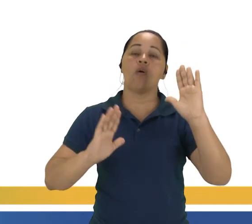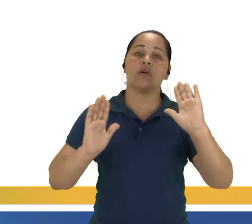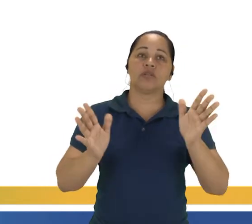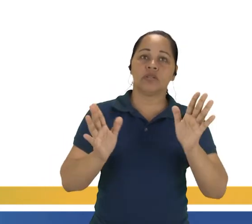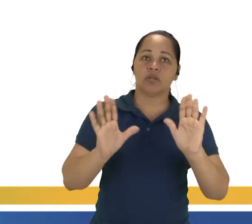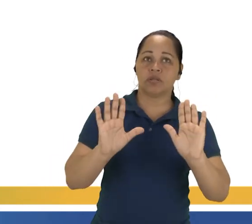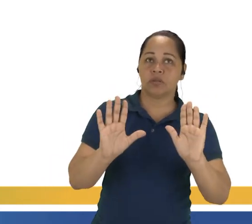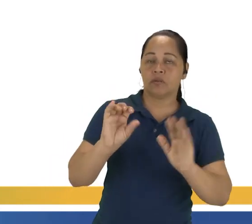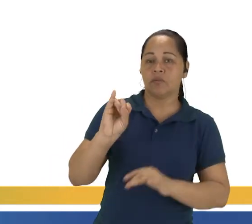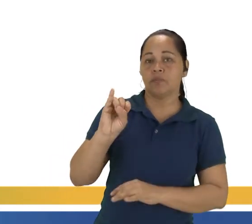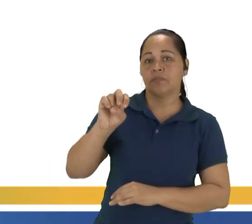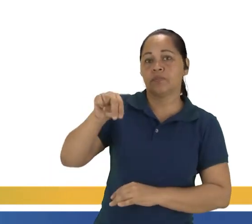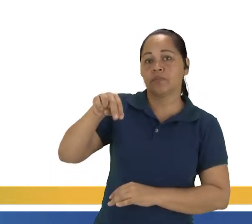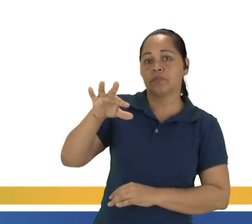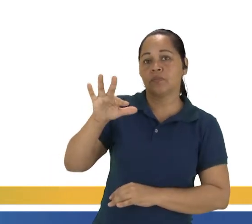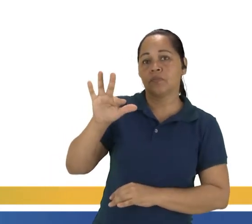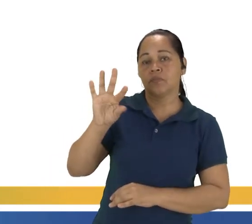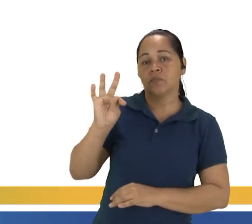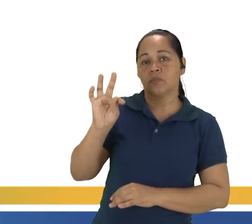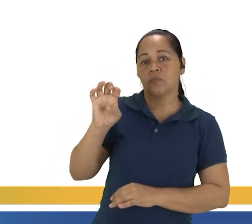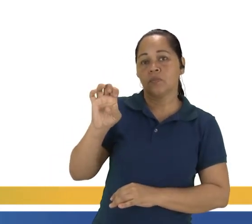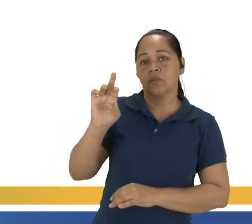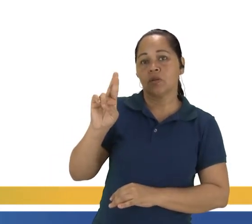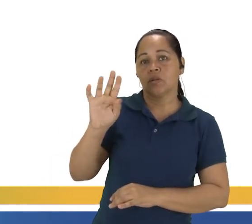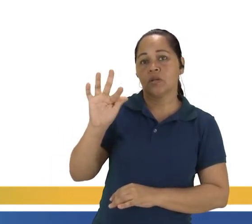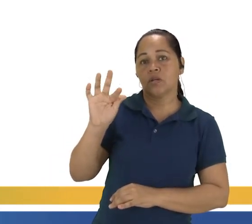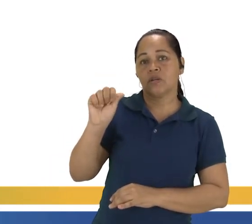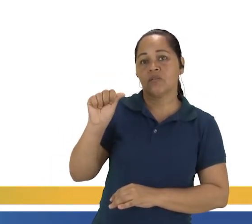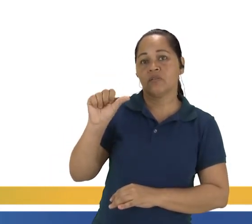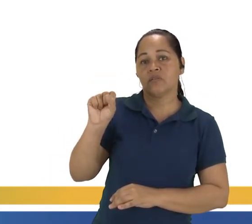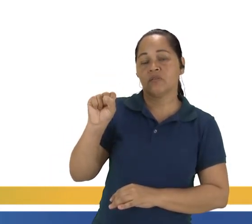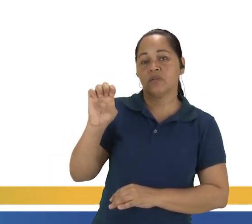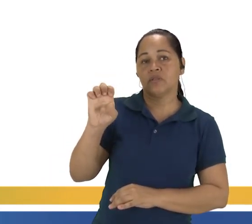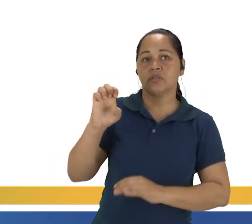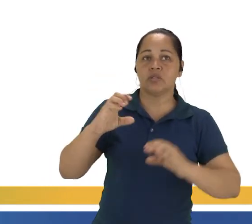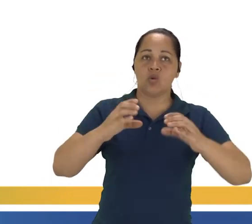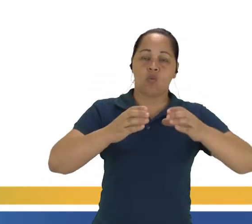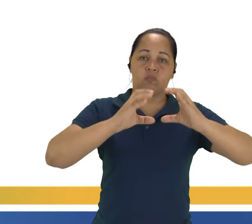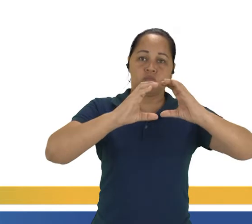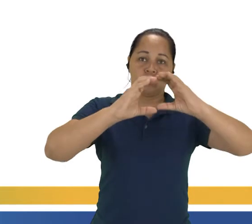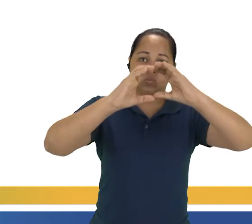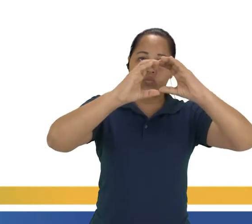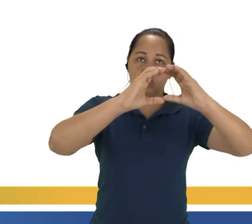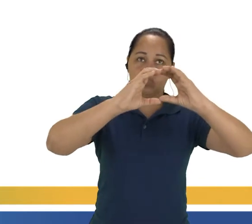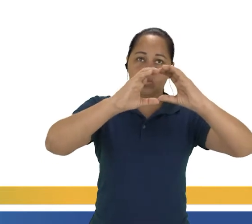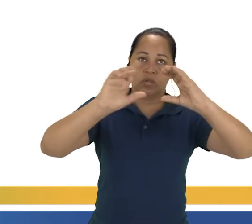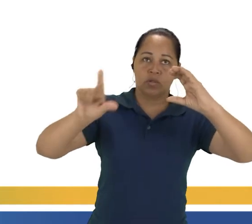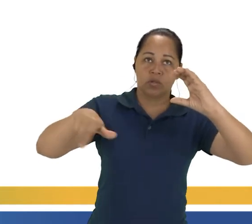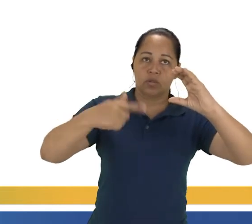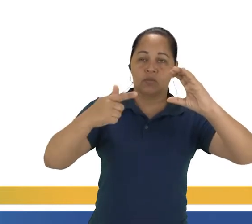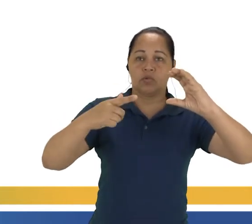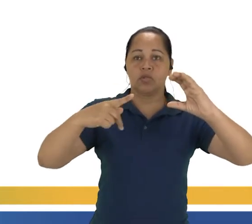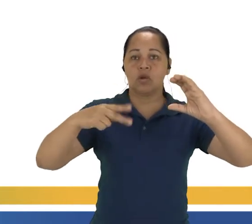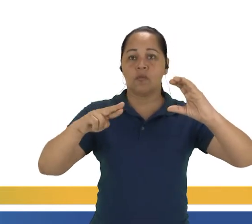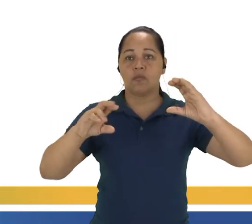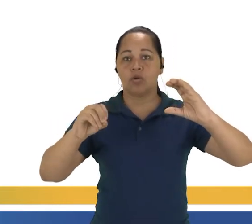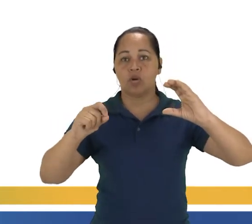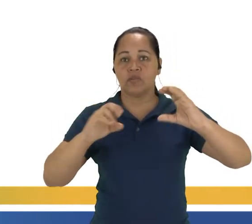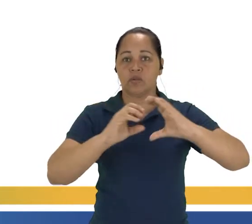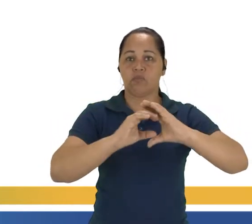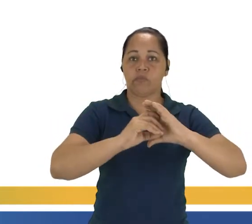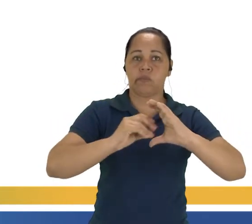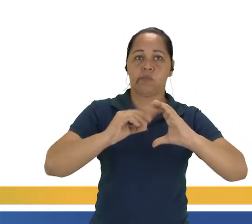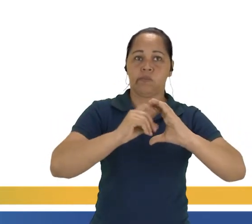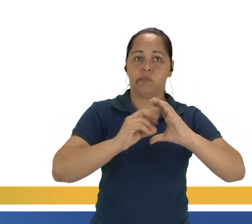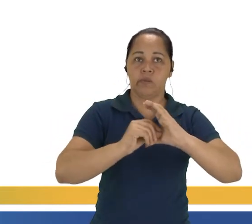que precede, né, a divisão, a mitose. A gente vai ter a primeira etapa, a prófase, uma segunda etapa,